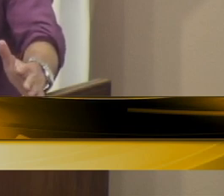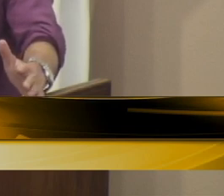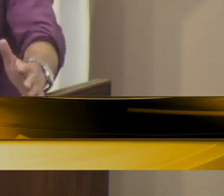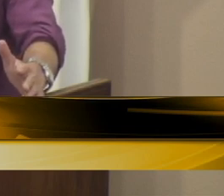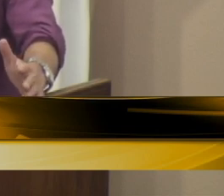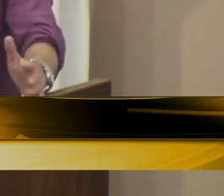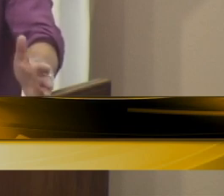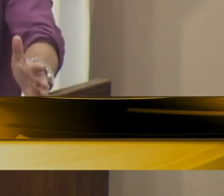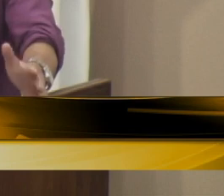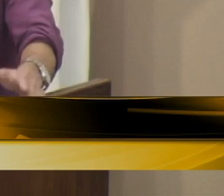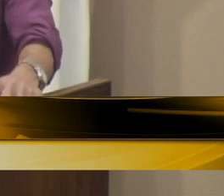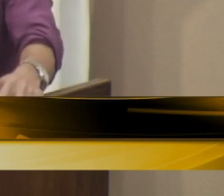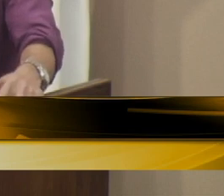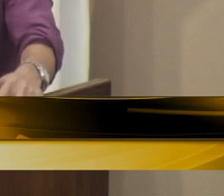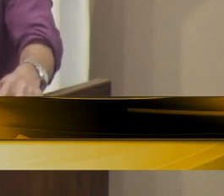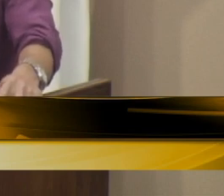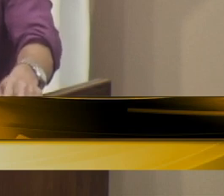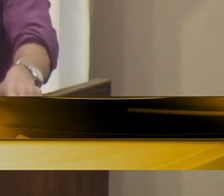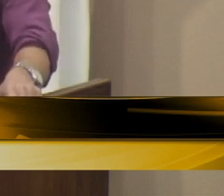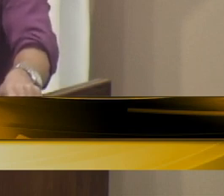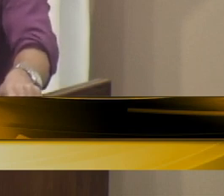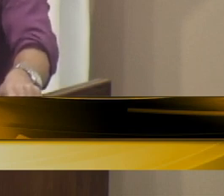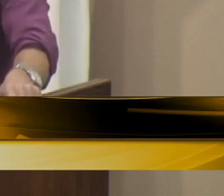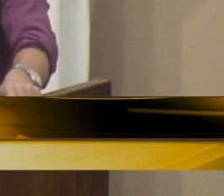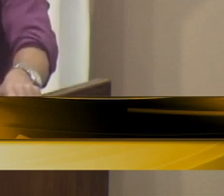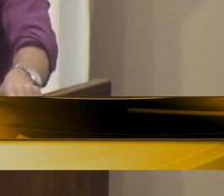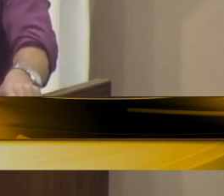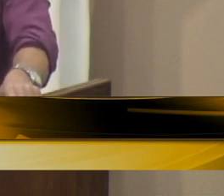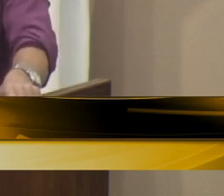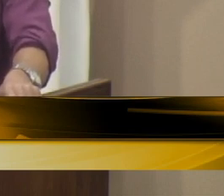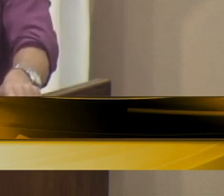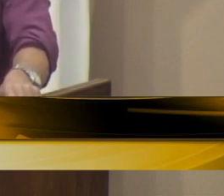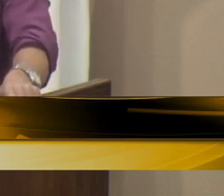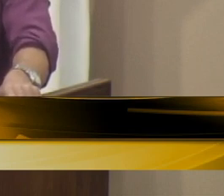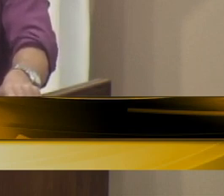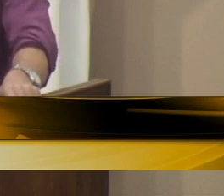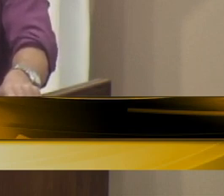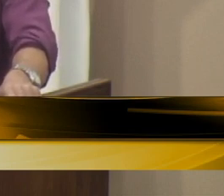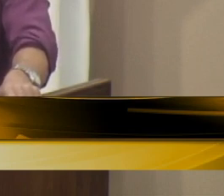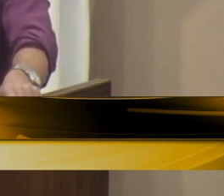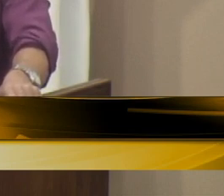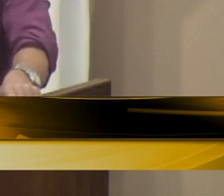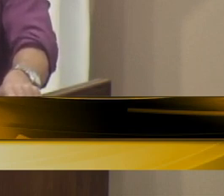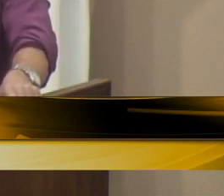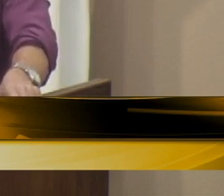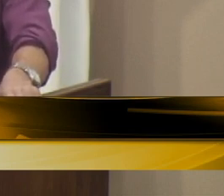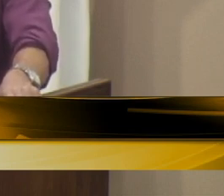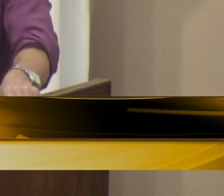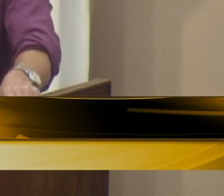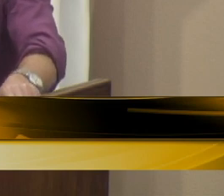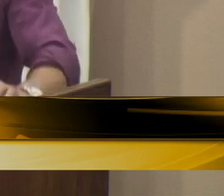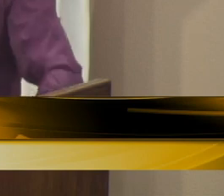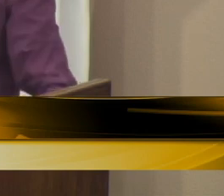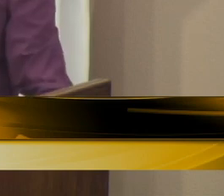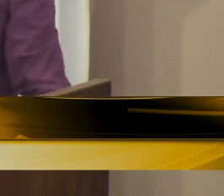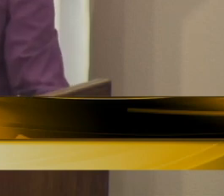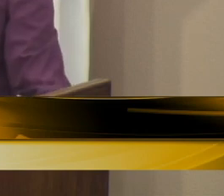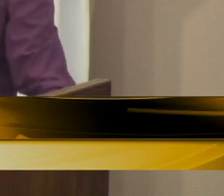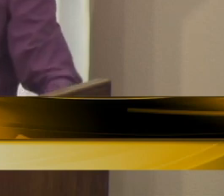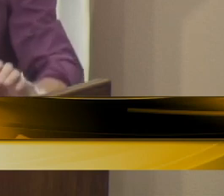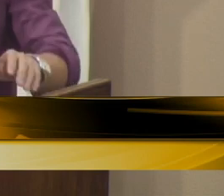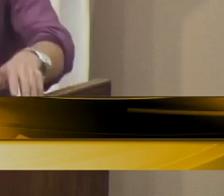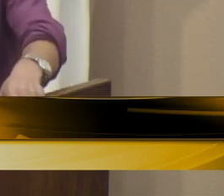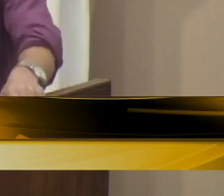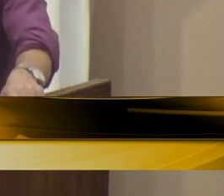que estão nessa situação, que moram lá, as famílias que perderam, familiares que perderam, e aquelas que foram todas da própria